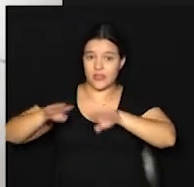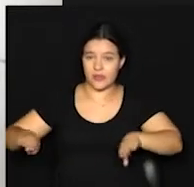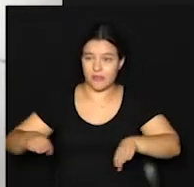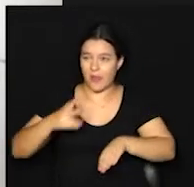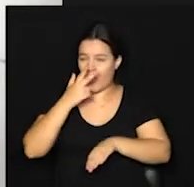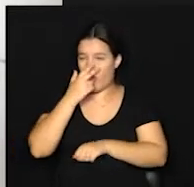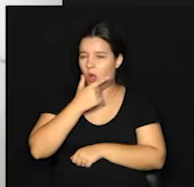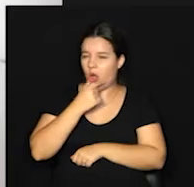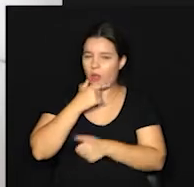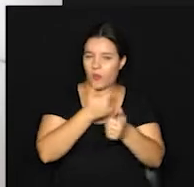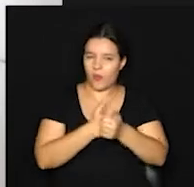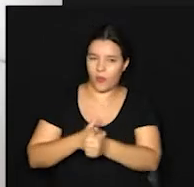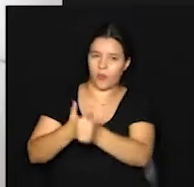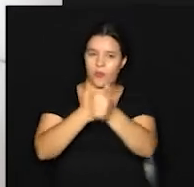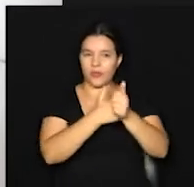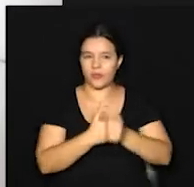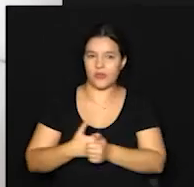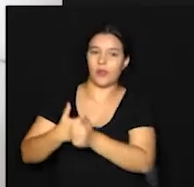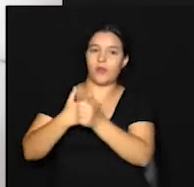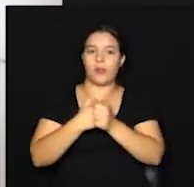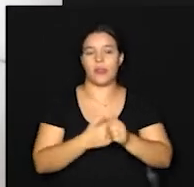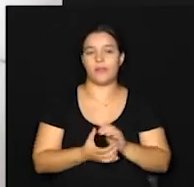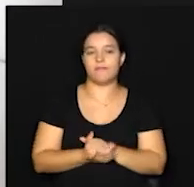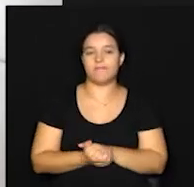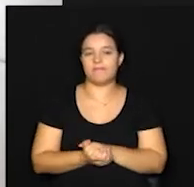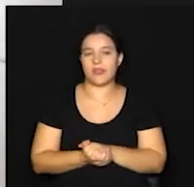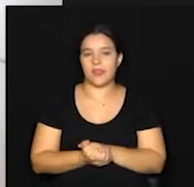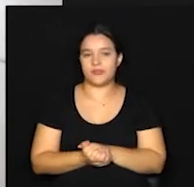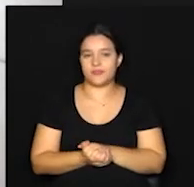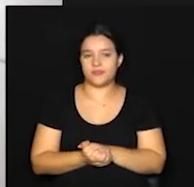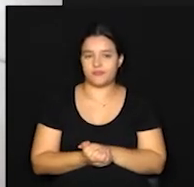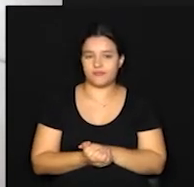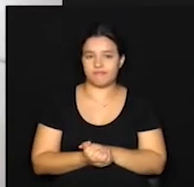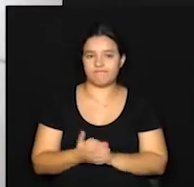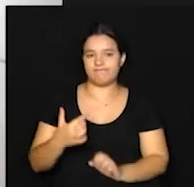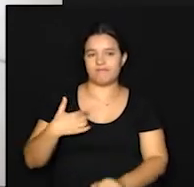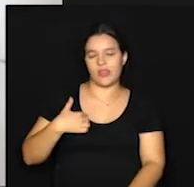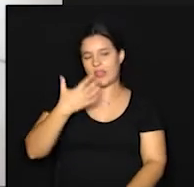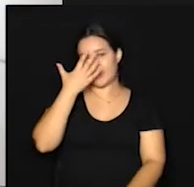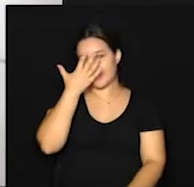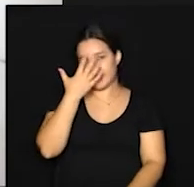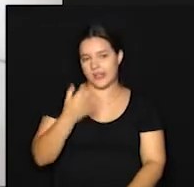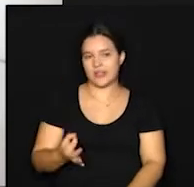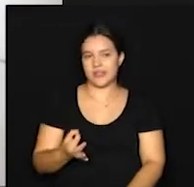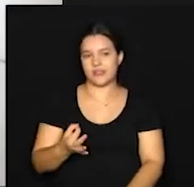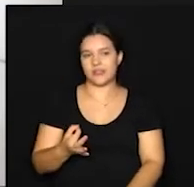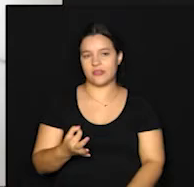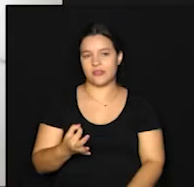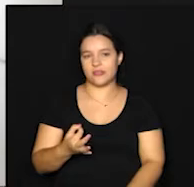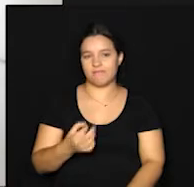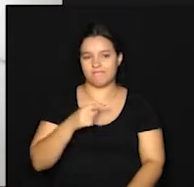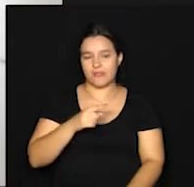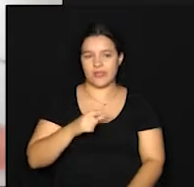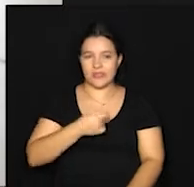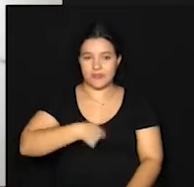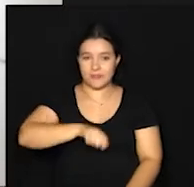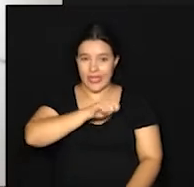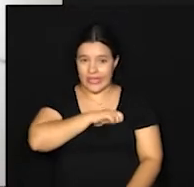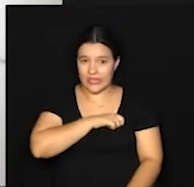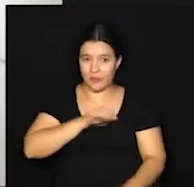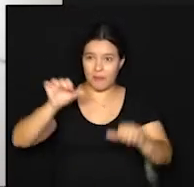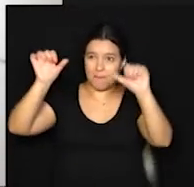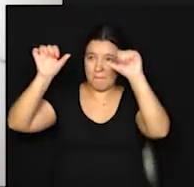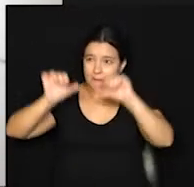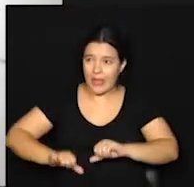de trás de mim durante bastante tempo. Então, decido voltar para Barcelona. Em Barcelona, quando a coisa